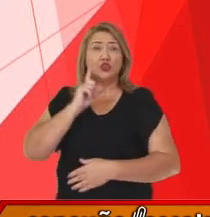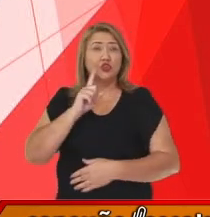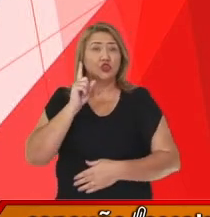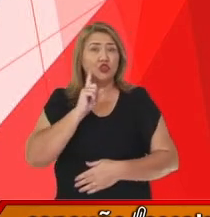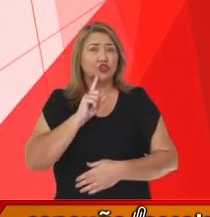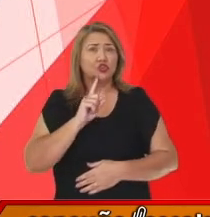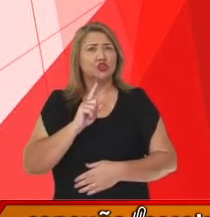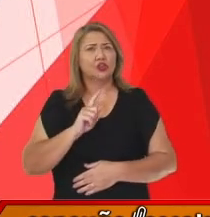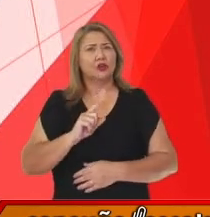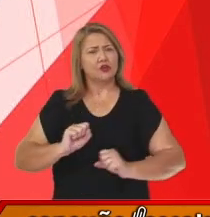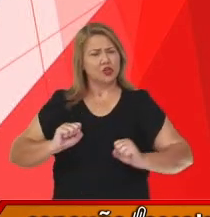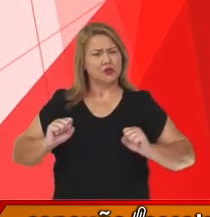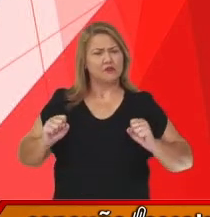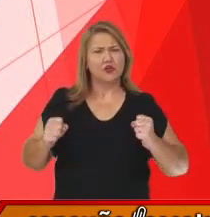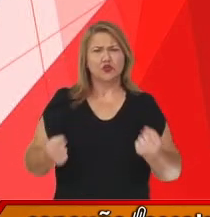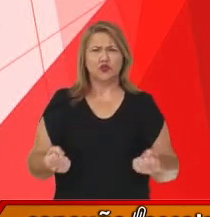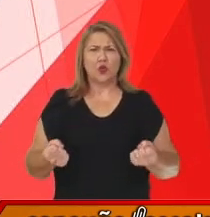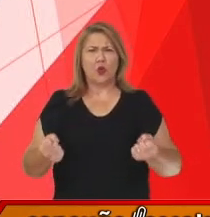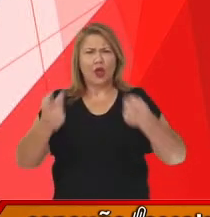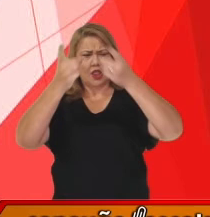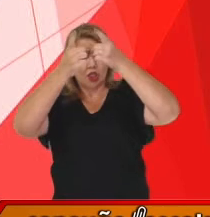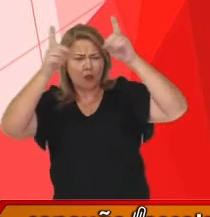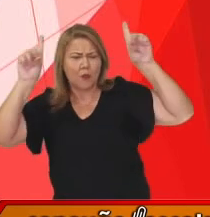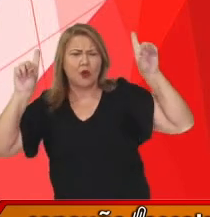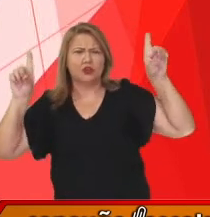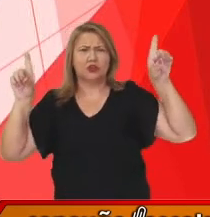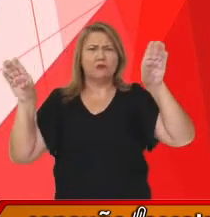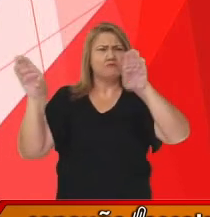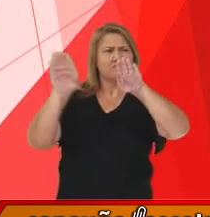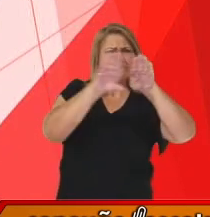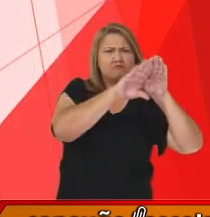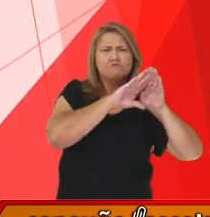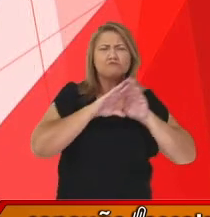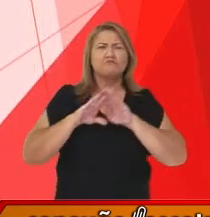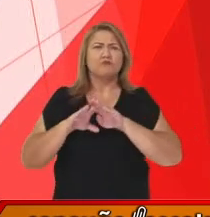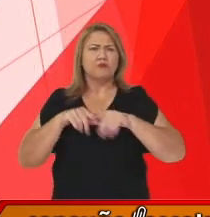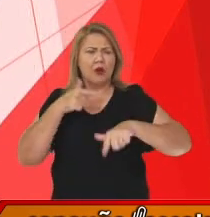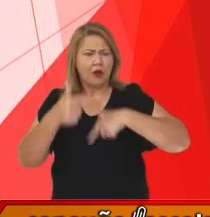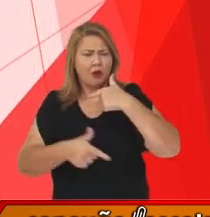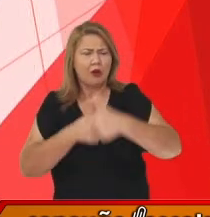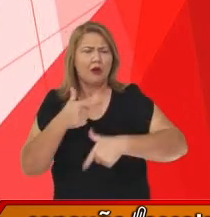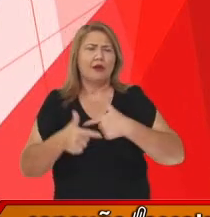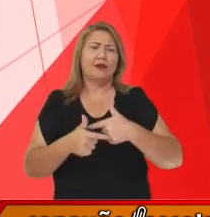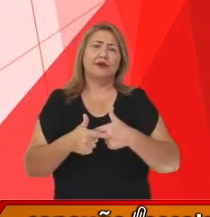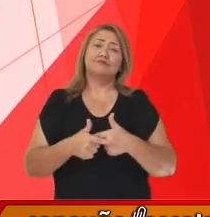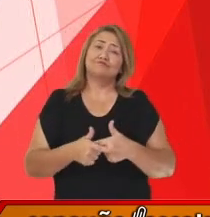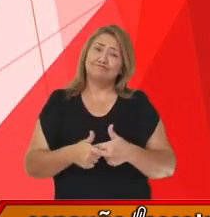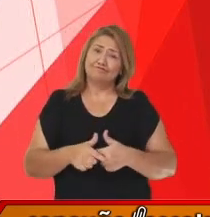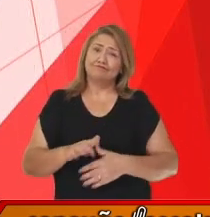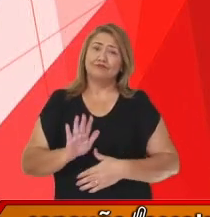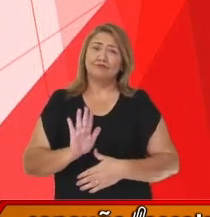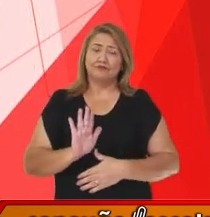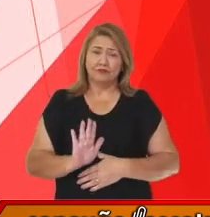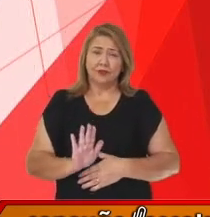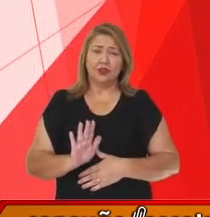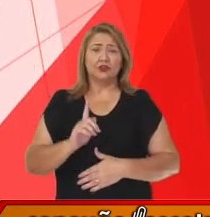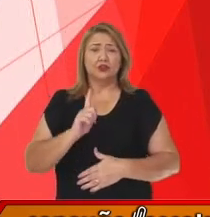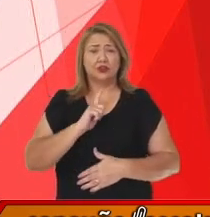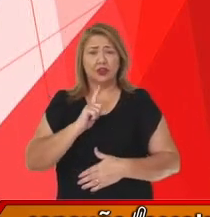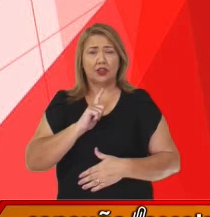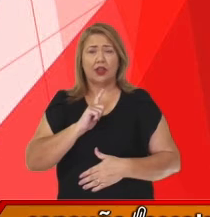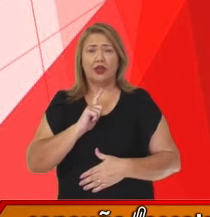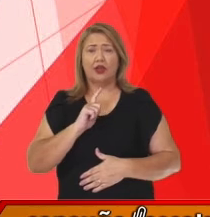se coloquem como defensores da democracia, que eles agem para defender essa democracia, David